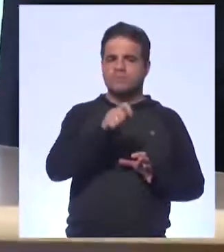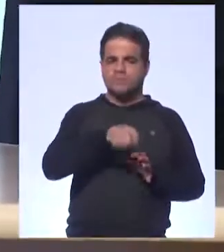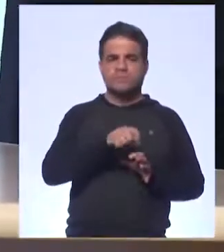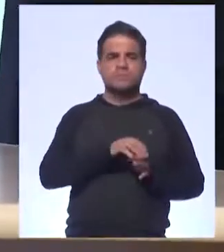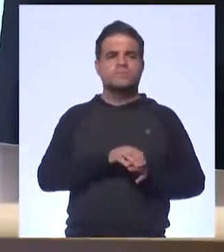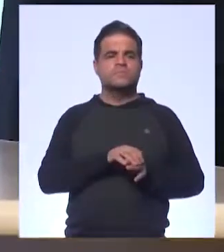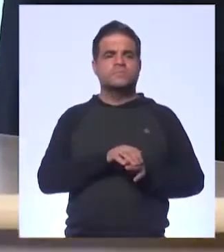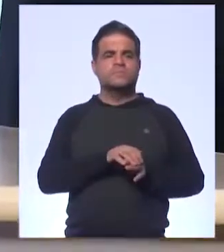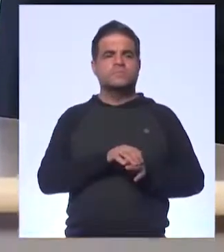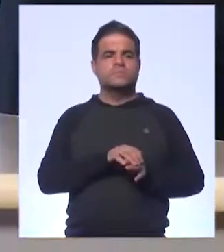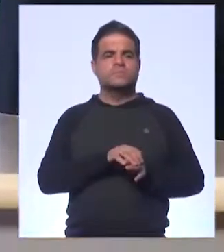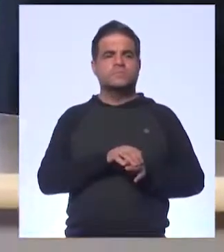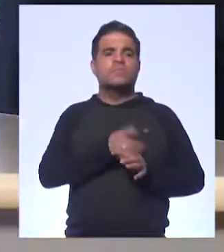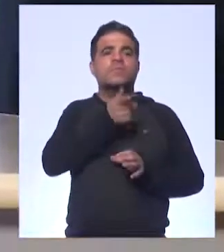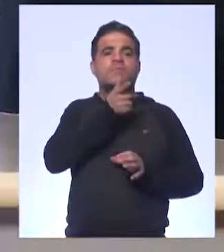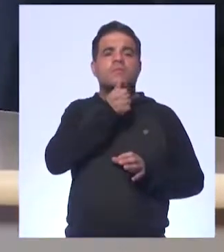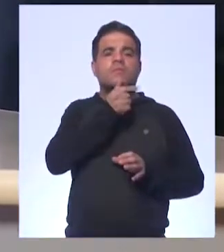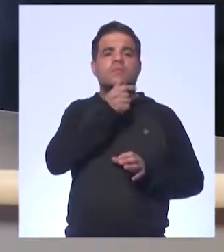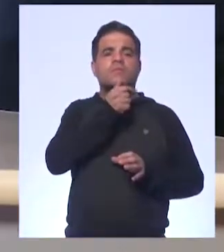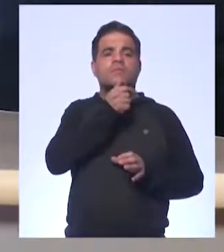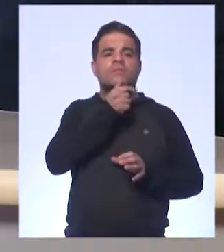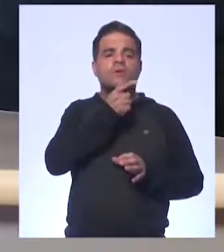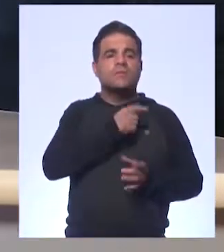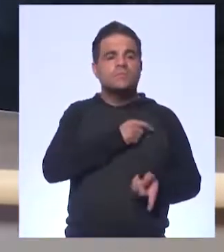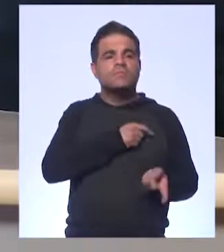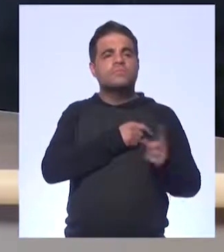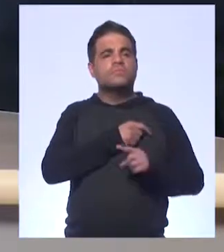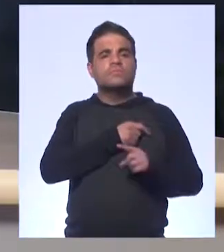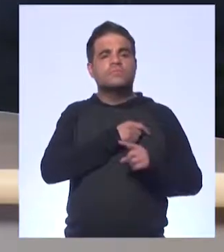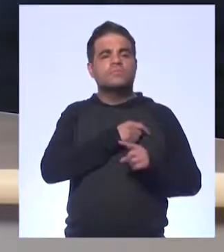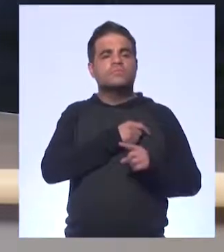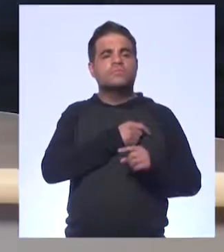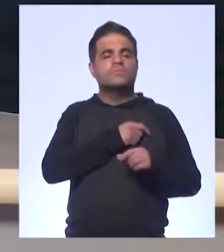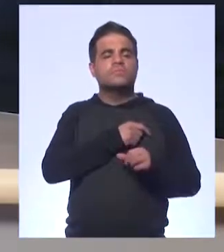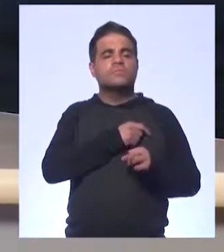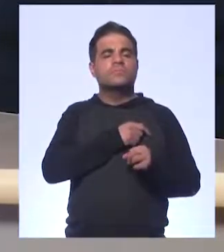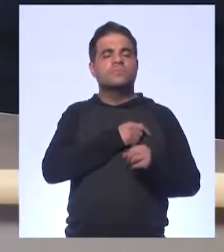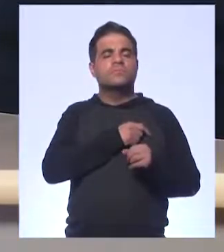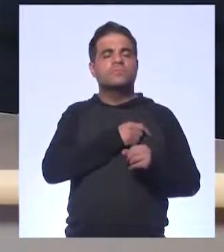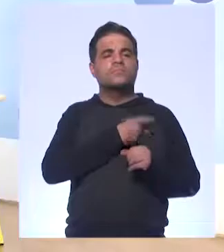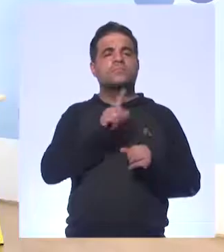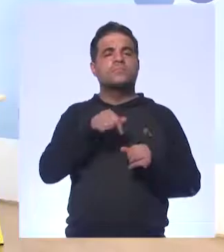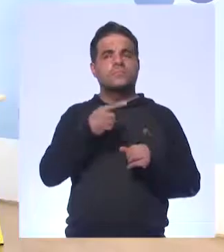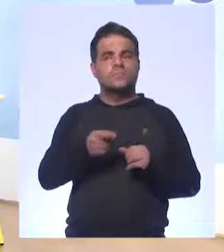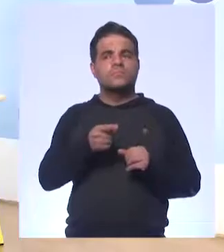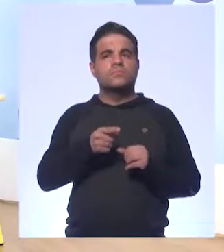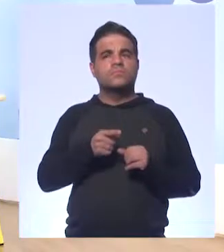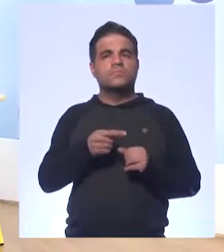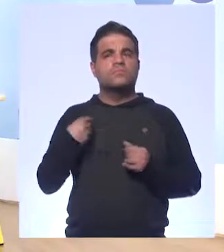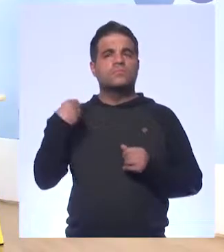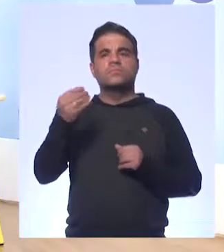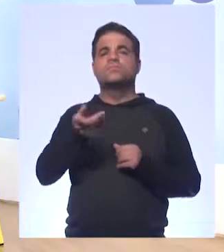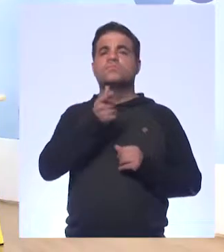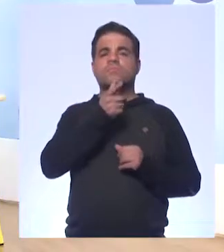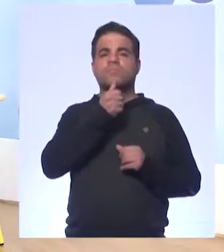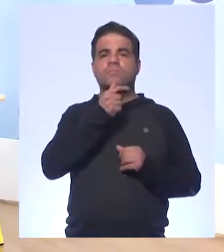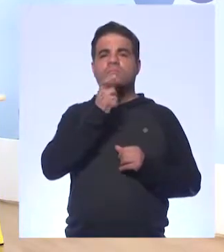aqui na água, né? Opa. E eu vou colocar também uma pedrinha de